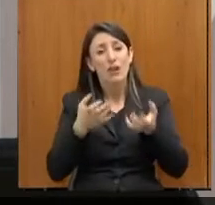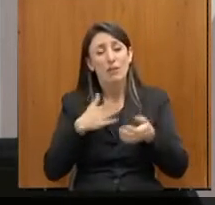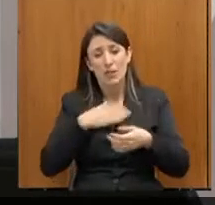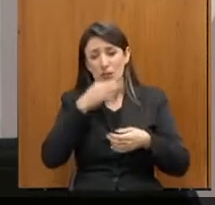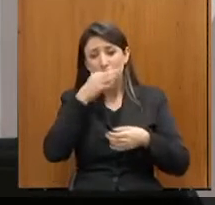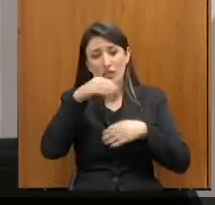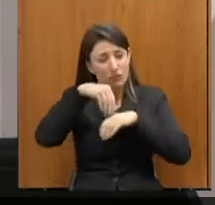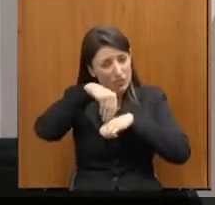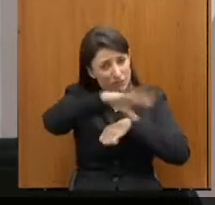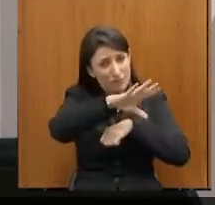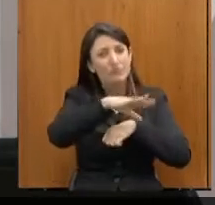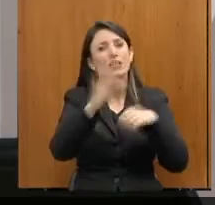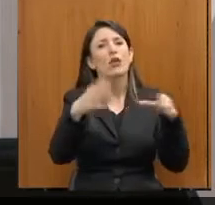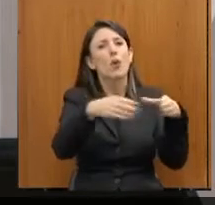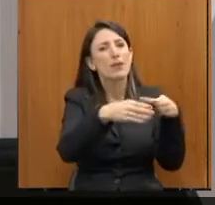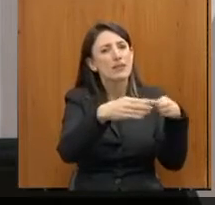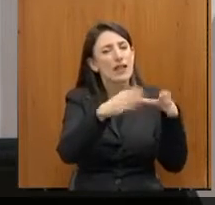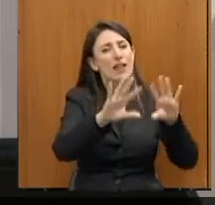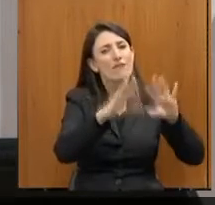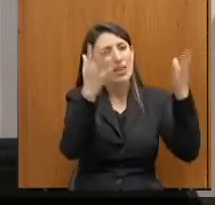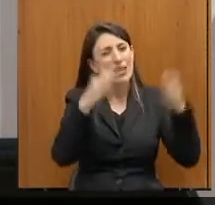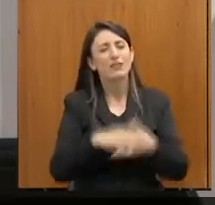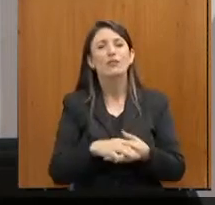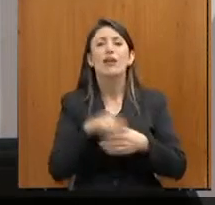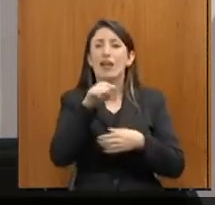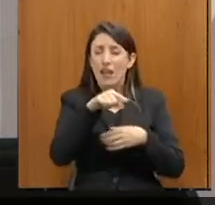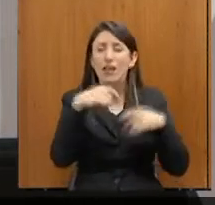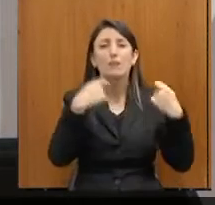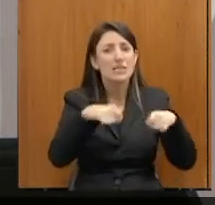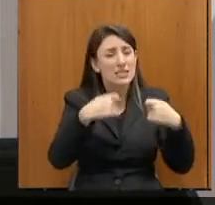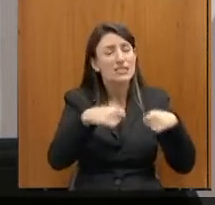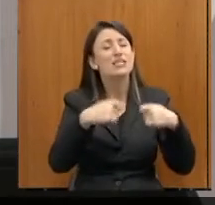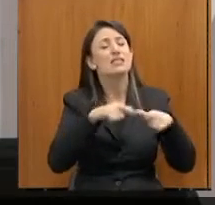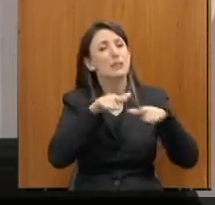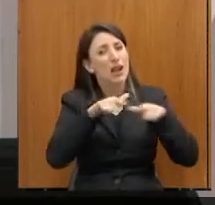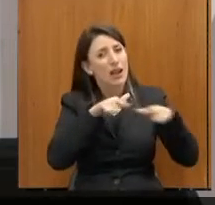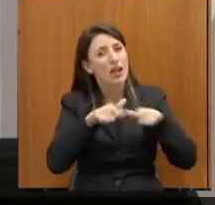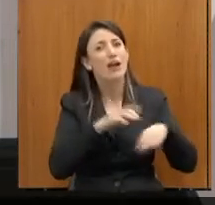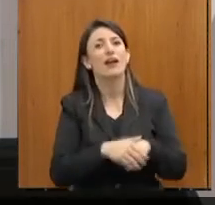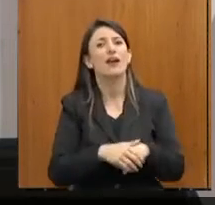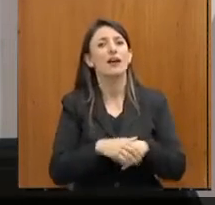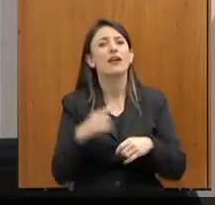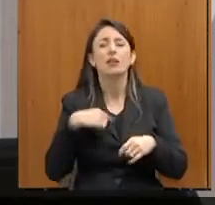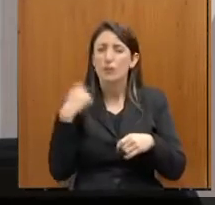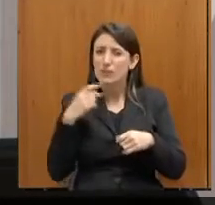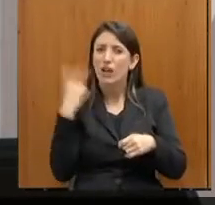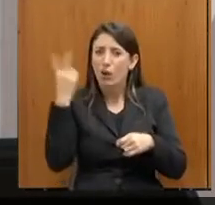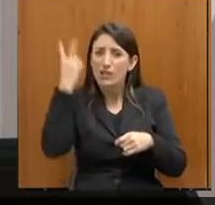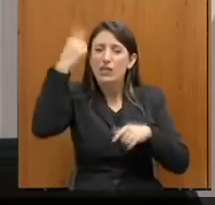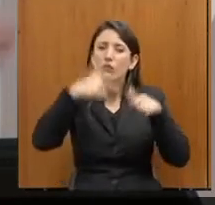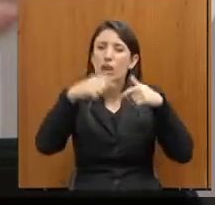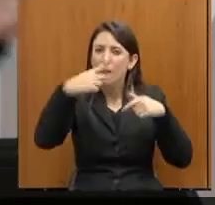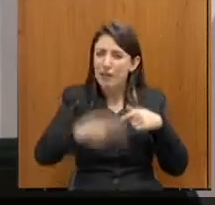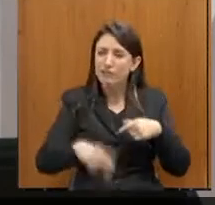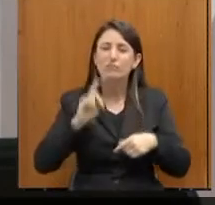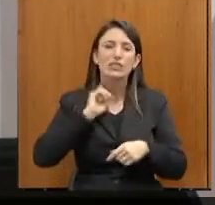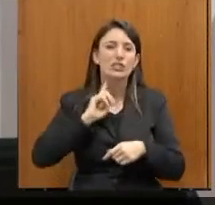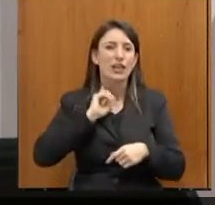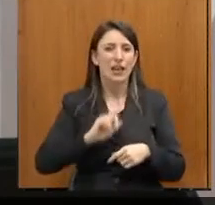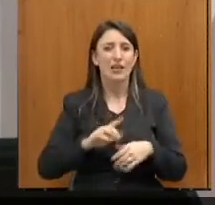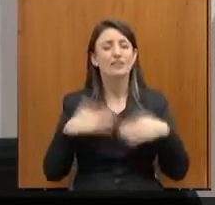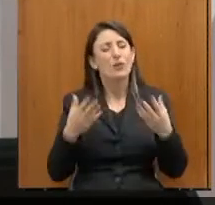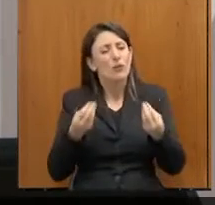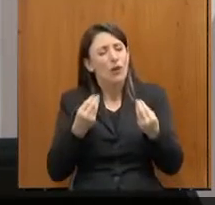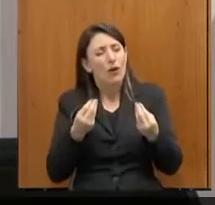de enfrentamento Olhe com carinho a situação deles eles precisam trabalhar né e o valorize o trabalho aqui de Minas Gerais e para resumir gente como é que eu vou